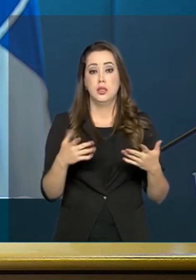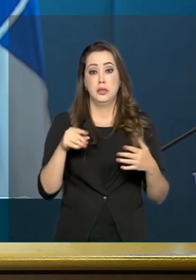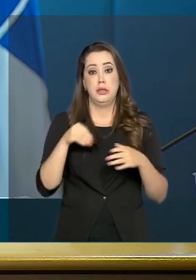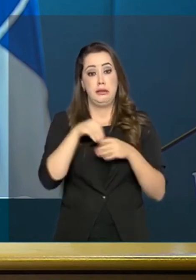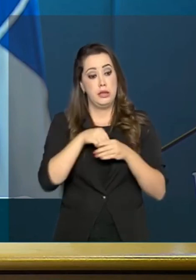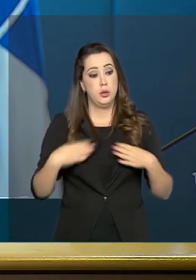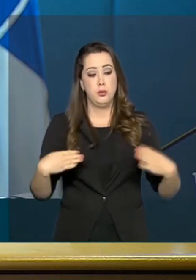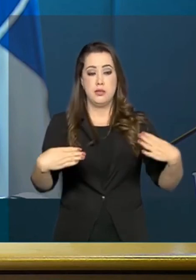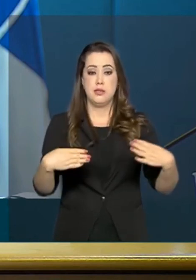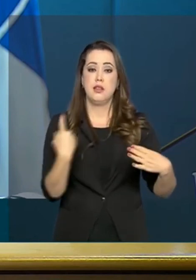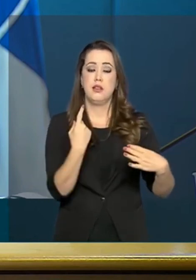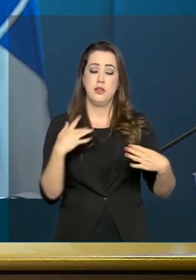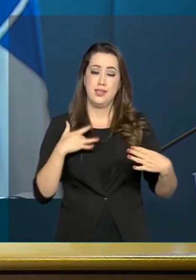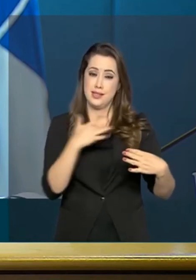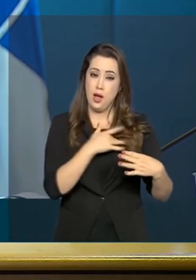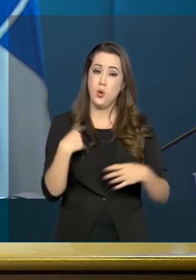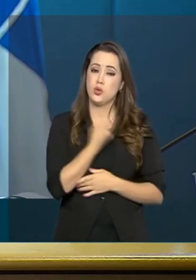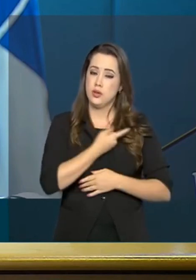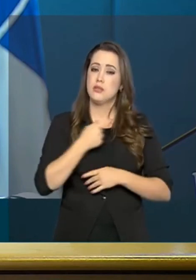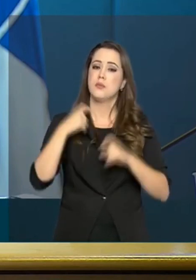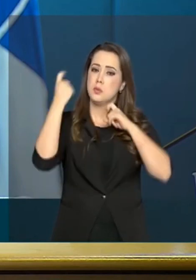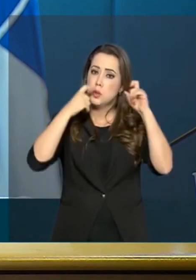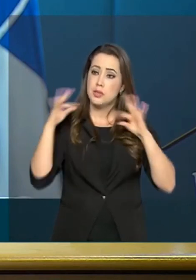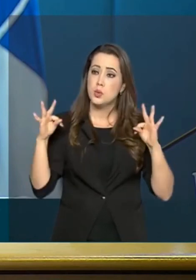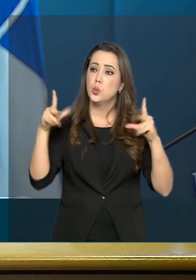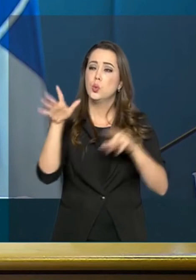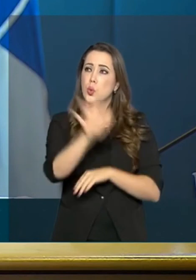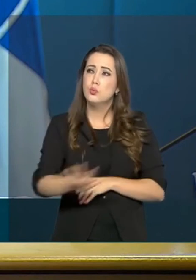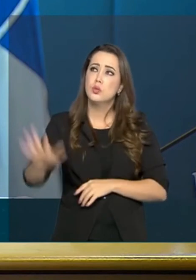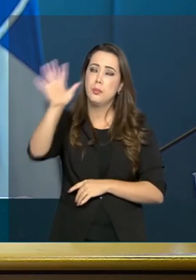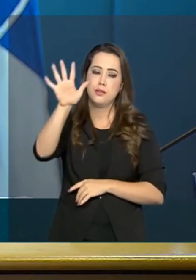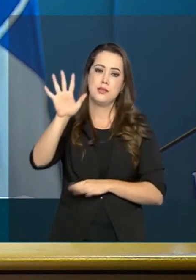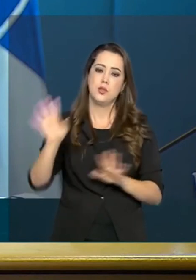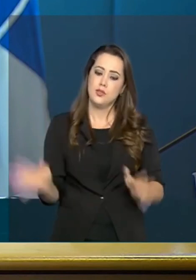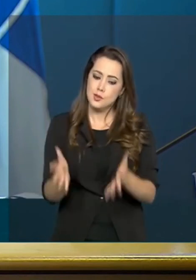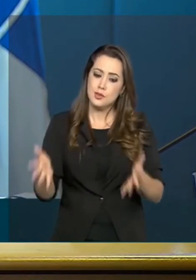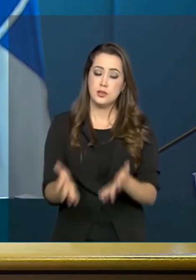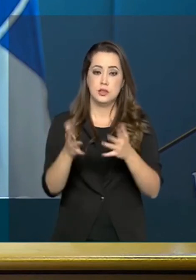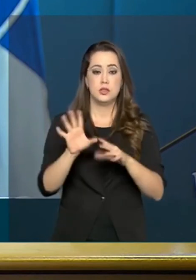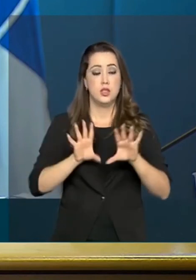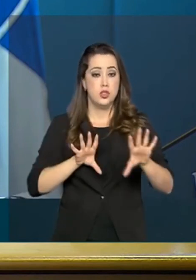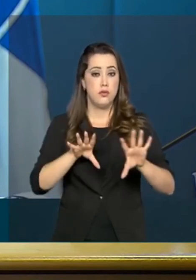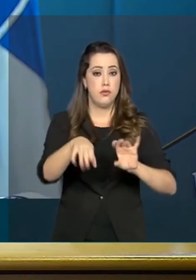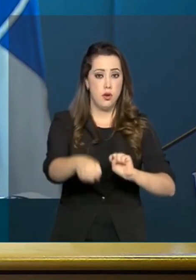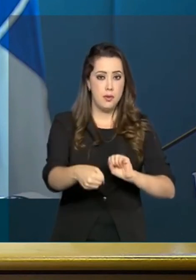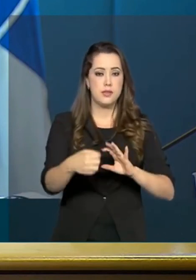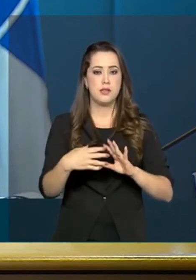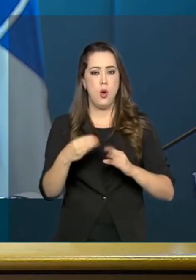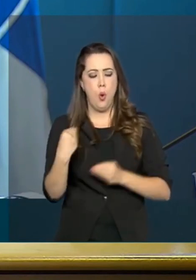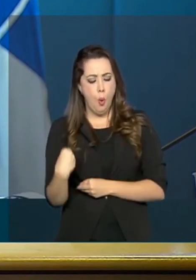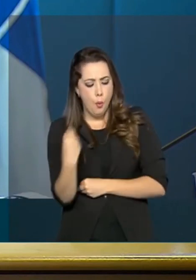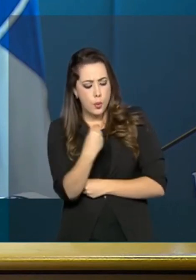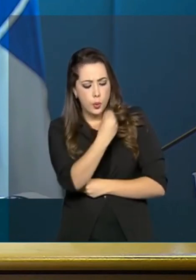preocupação em relação à saúde mental de todos os brasileiros, nós vamos intensificar as atividades de formação para o autocuidado